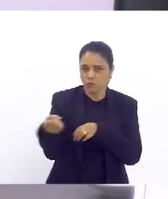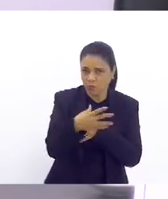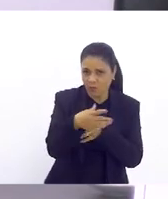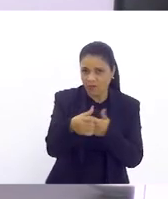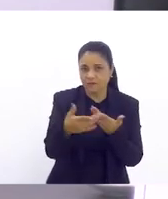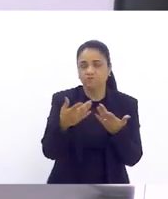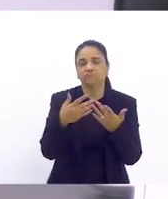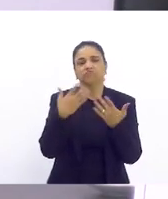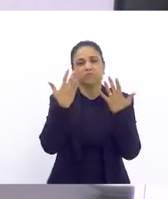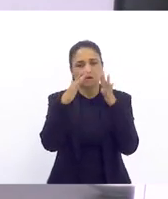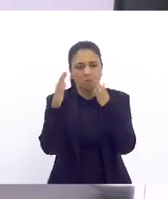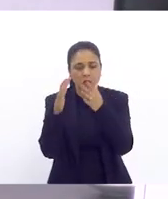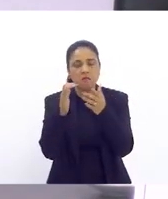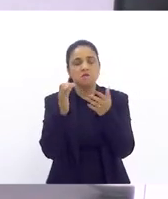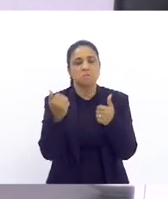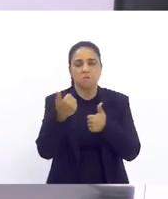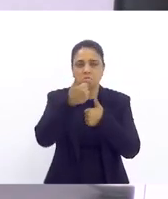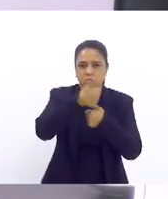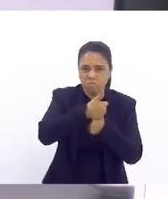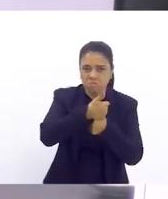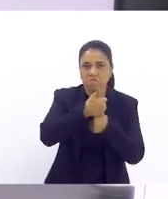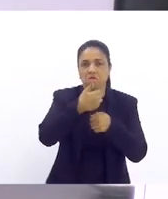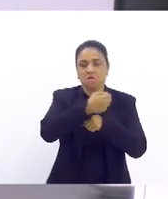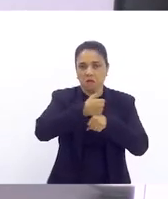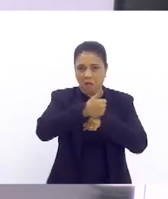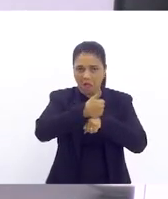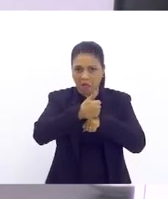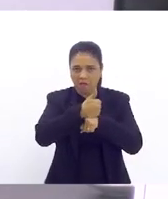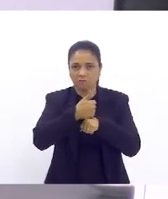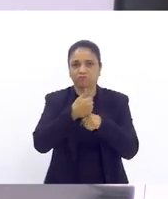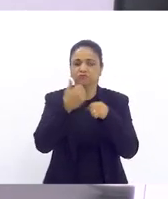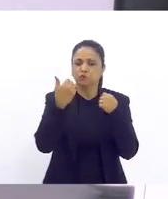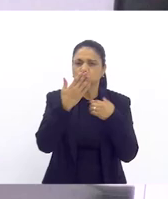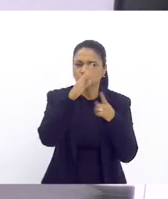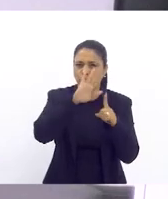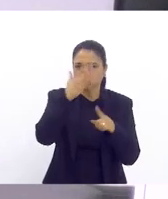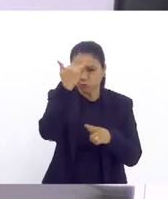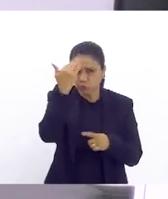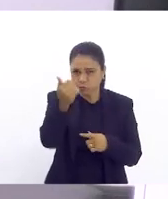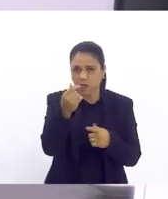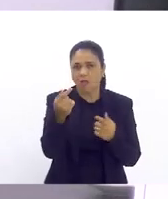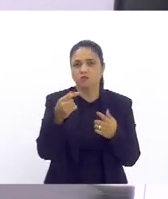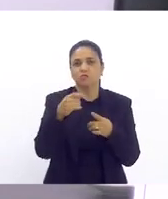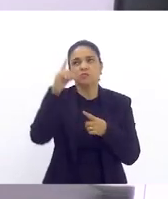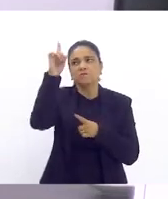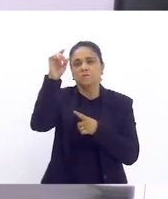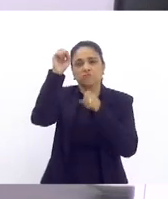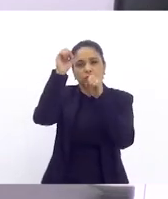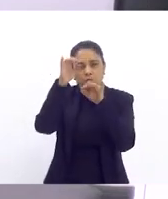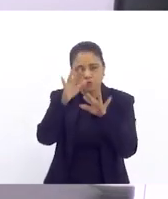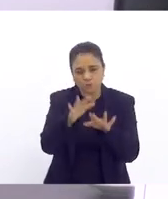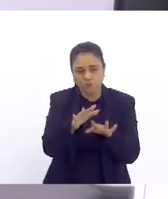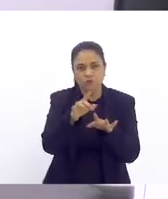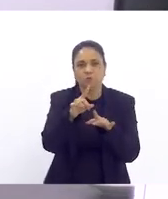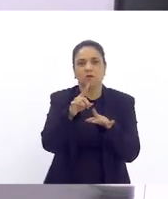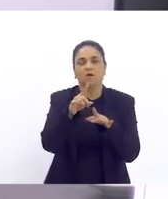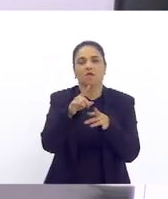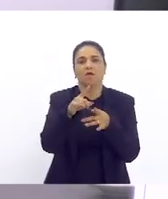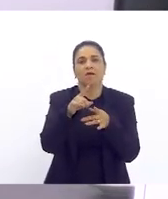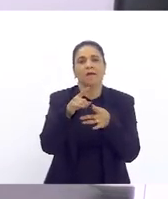aos respectivos cargos desejando muito sucesso e que Deus possa iluminar o caminho com sabedoria